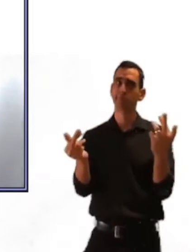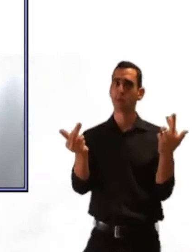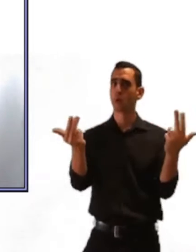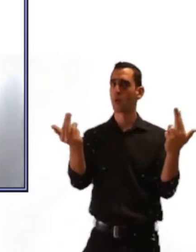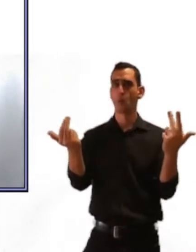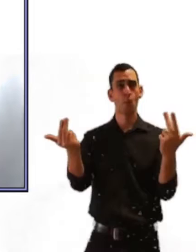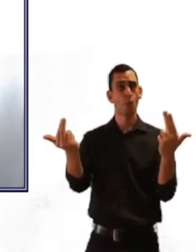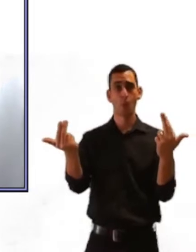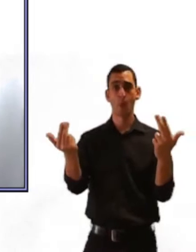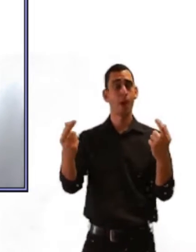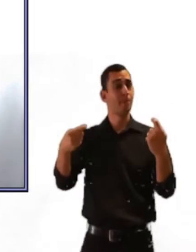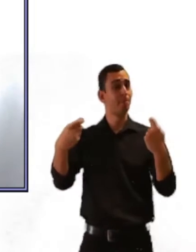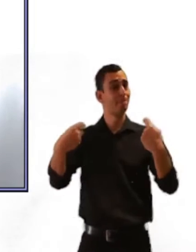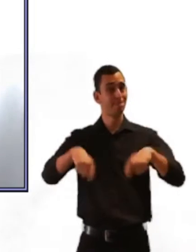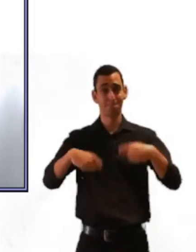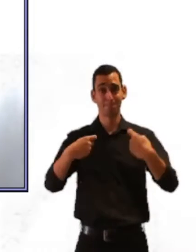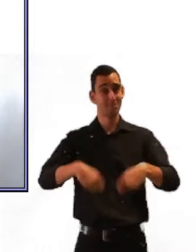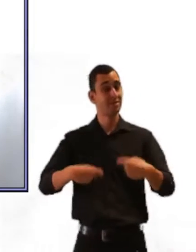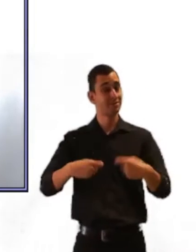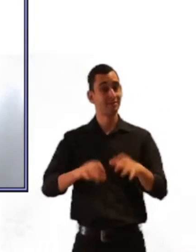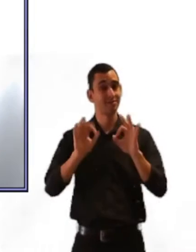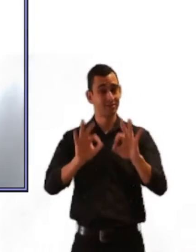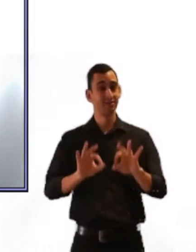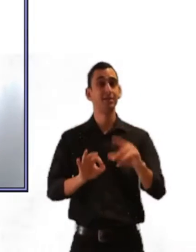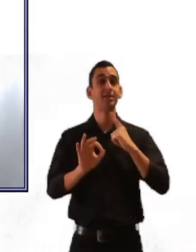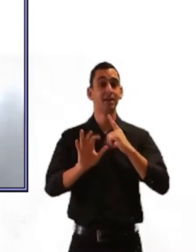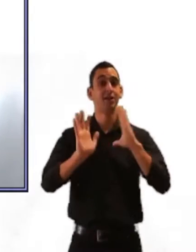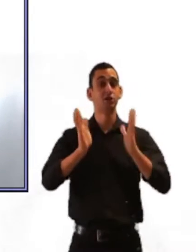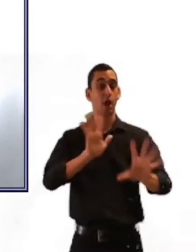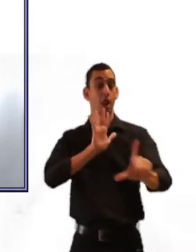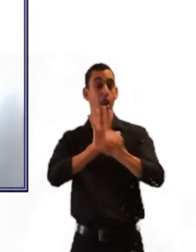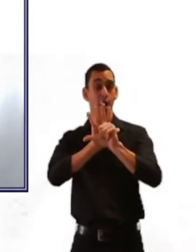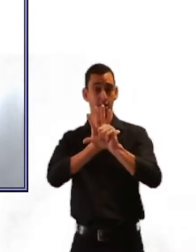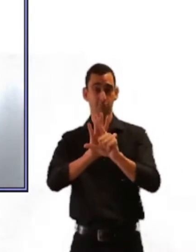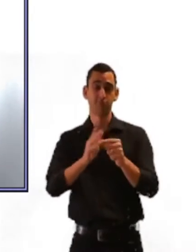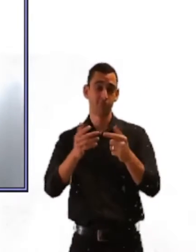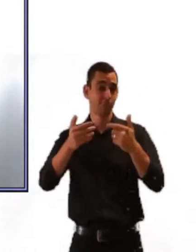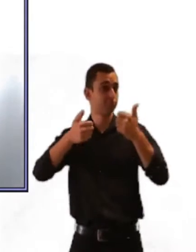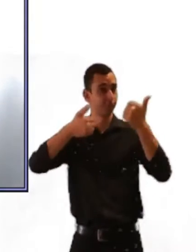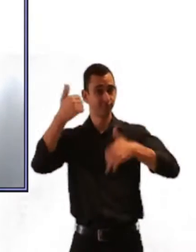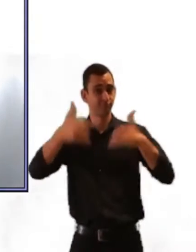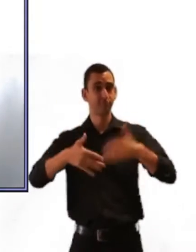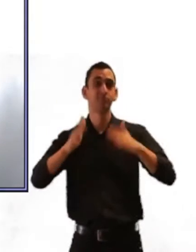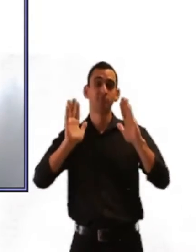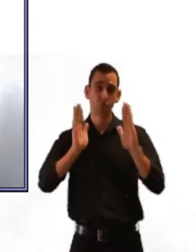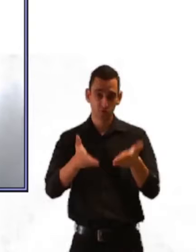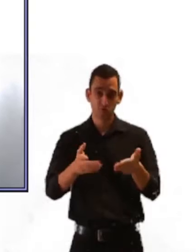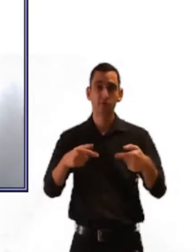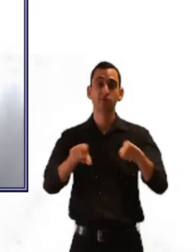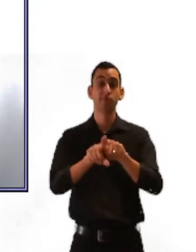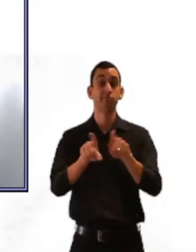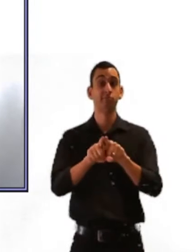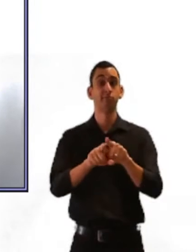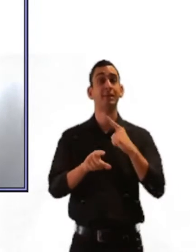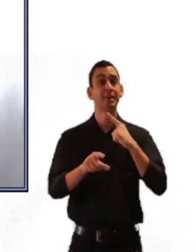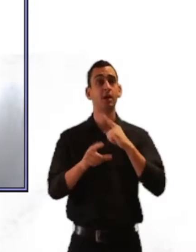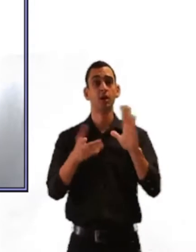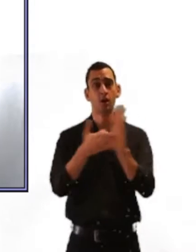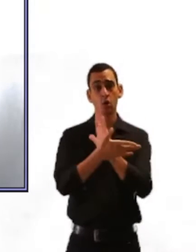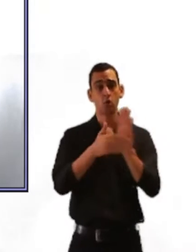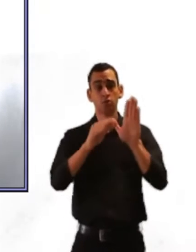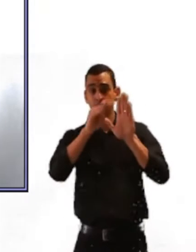réu. Isto realmente está previsto na legislação. E há mecanismos processuais de controle para